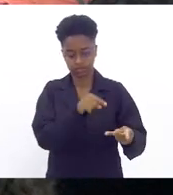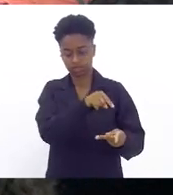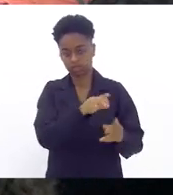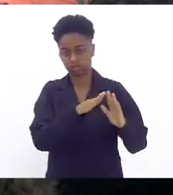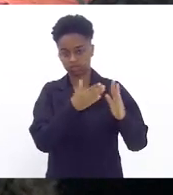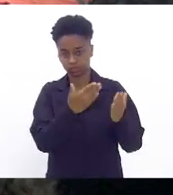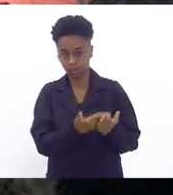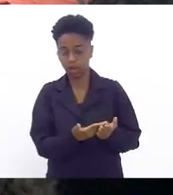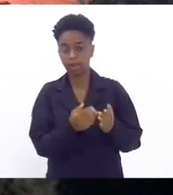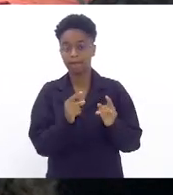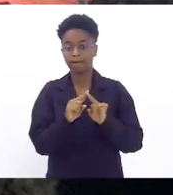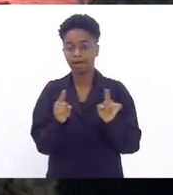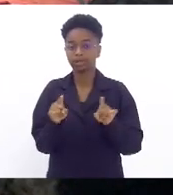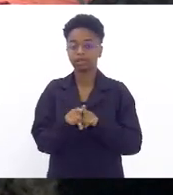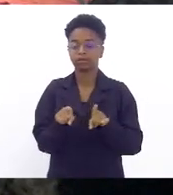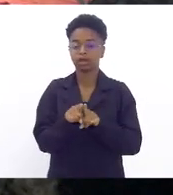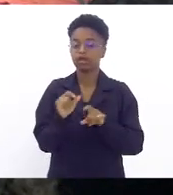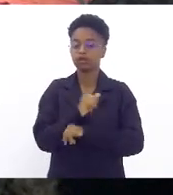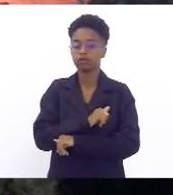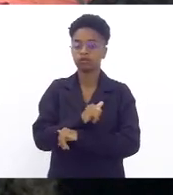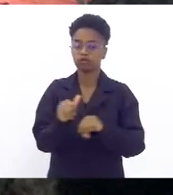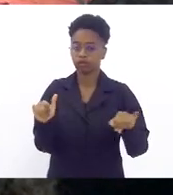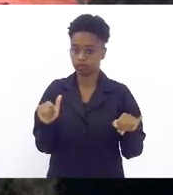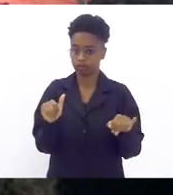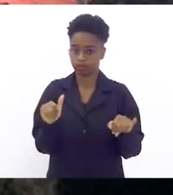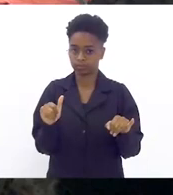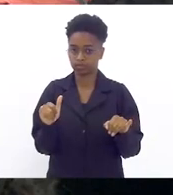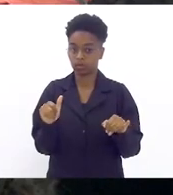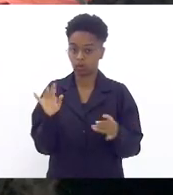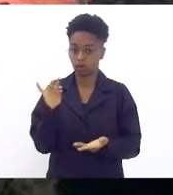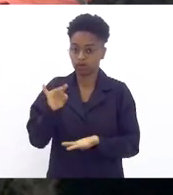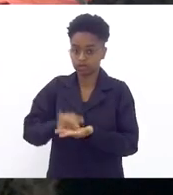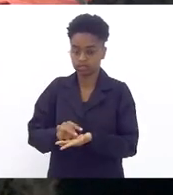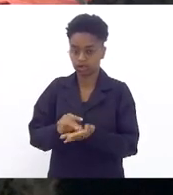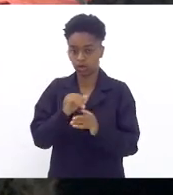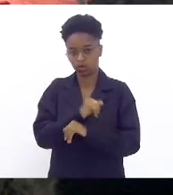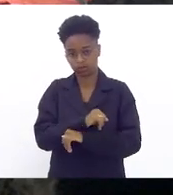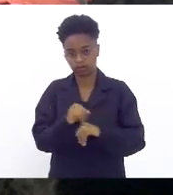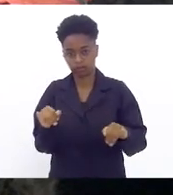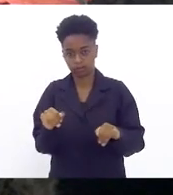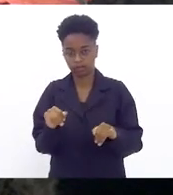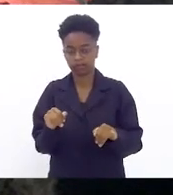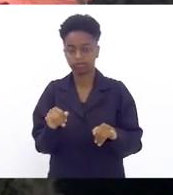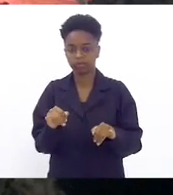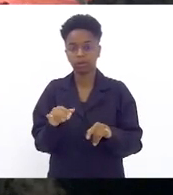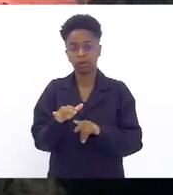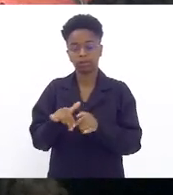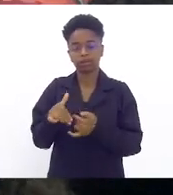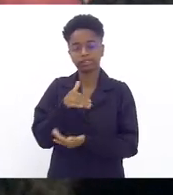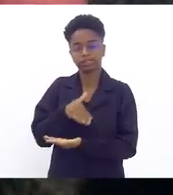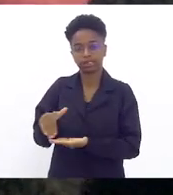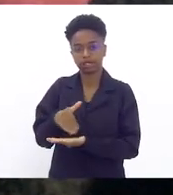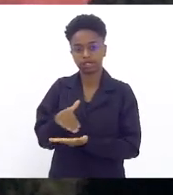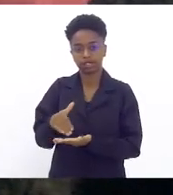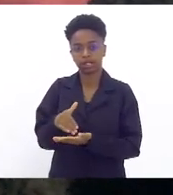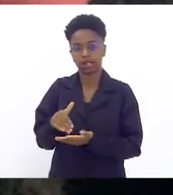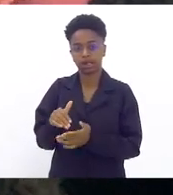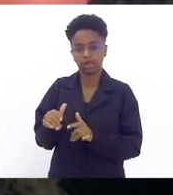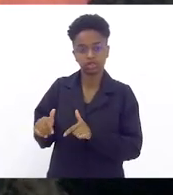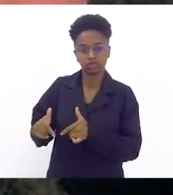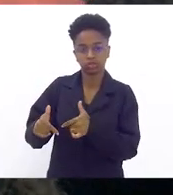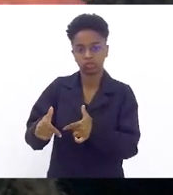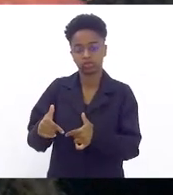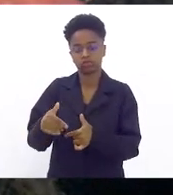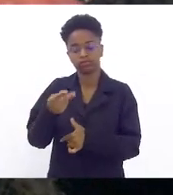nós informamos de maneira oficial através da secretaria executiva do ministério